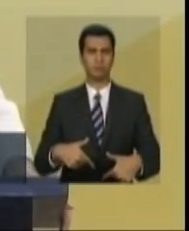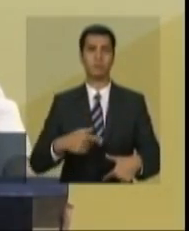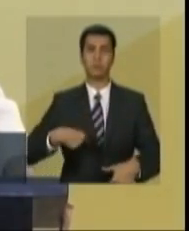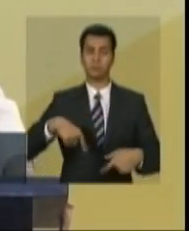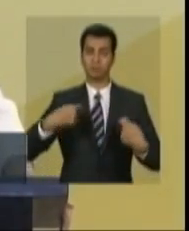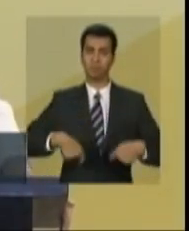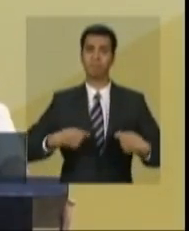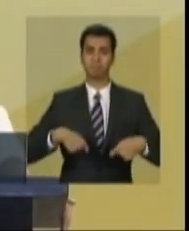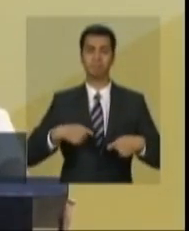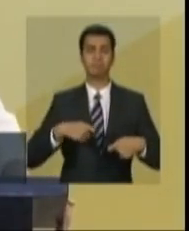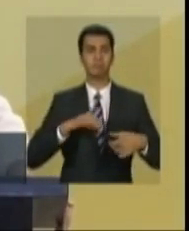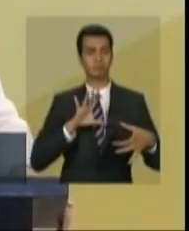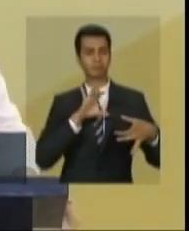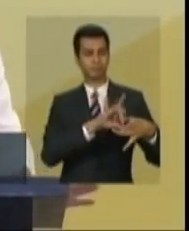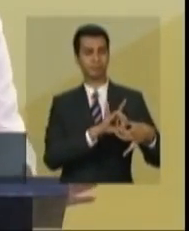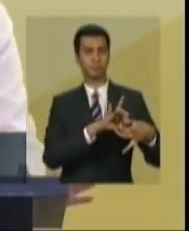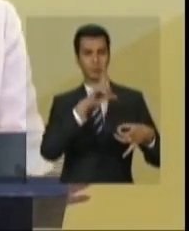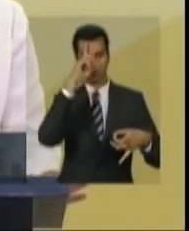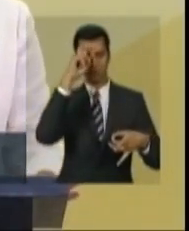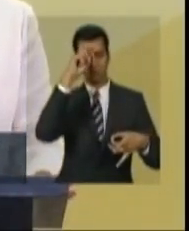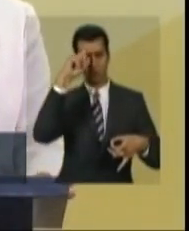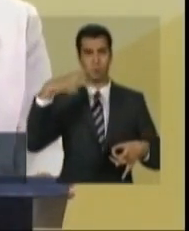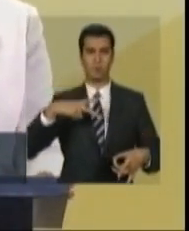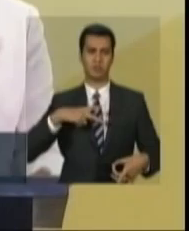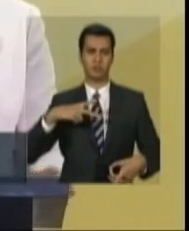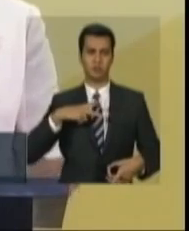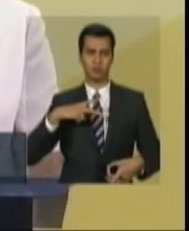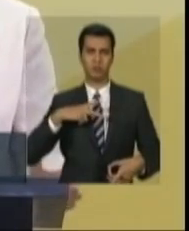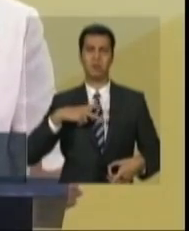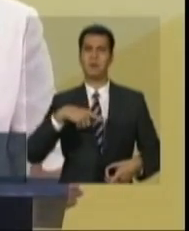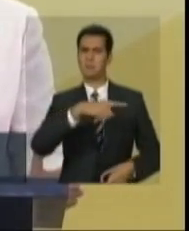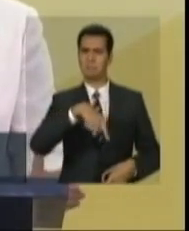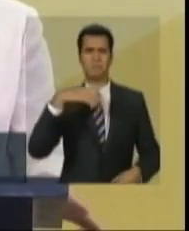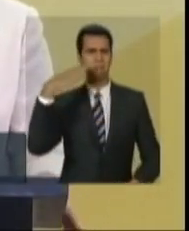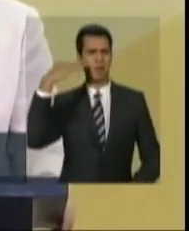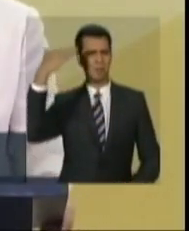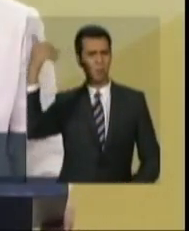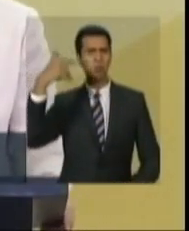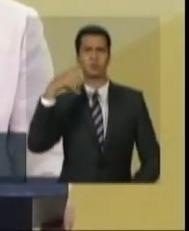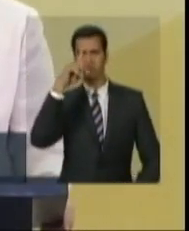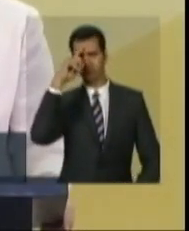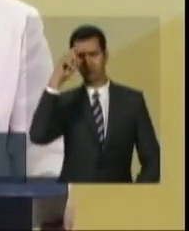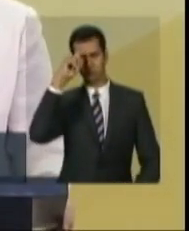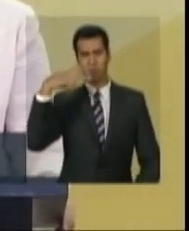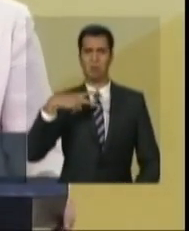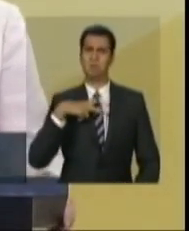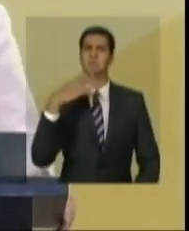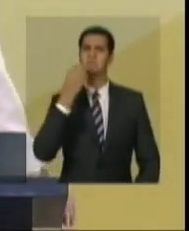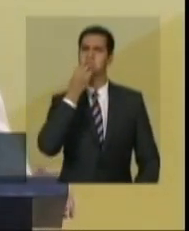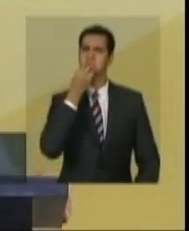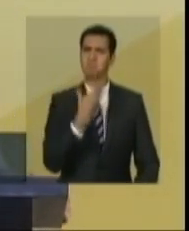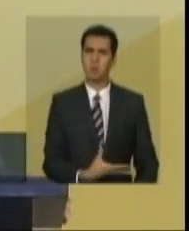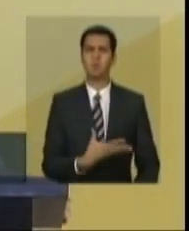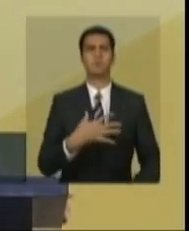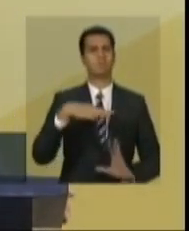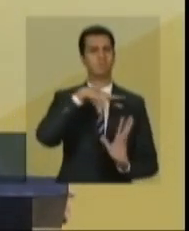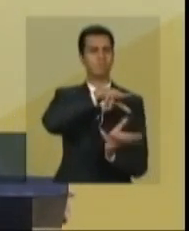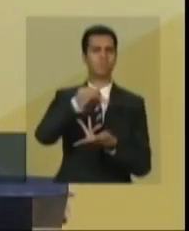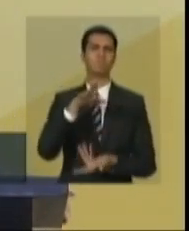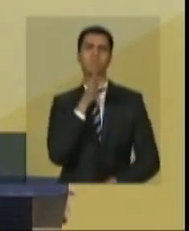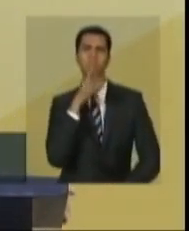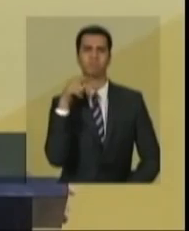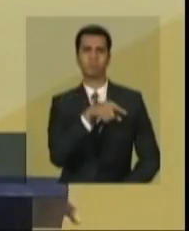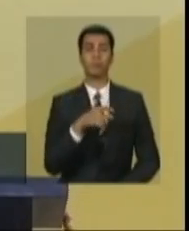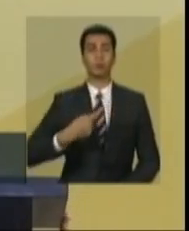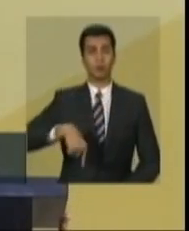hospitais privados do país, hospitais de padrão internacional. Nós queremos uma